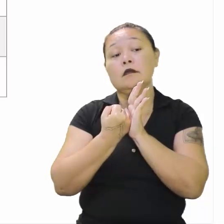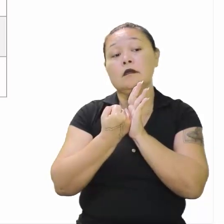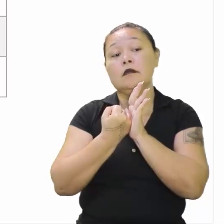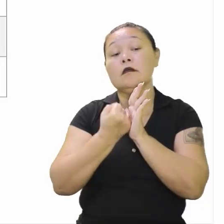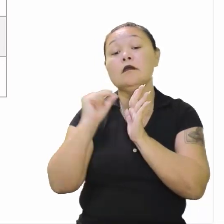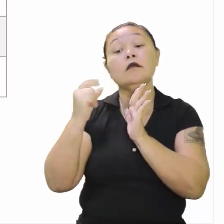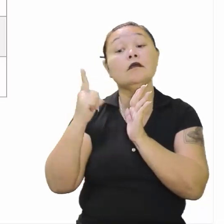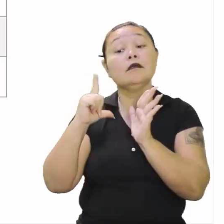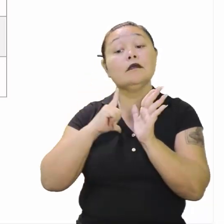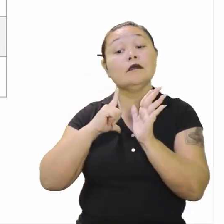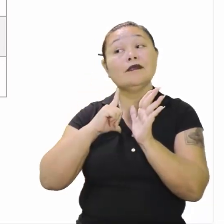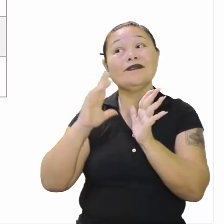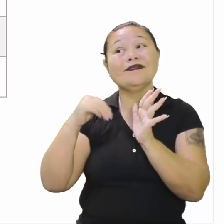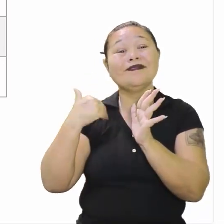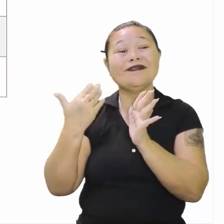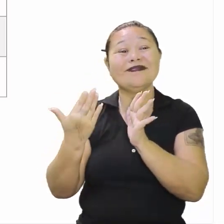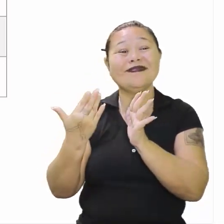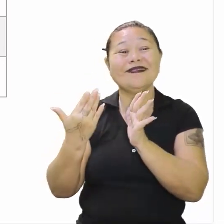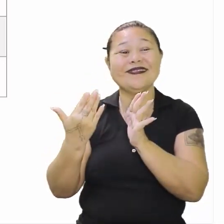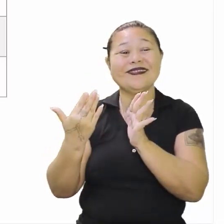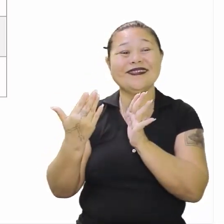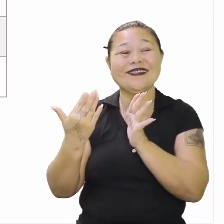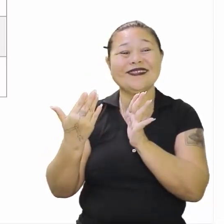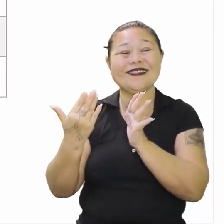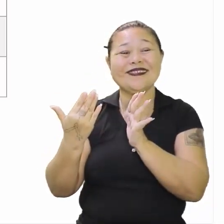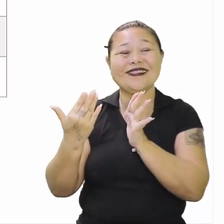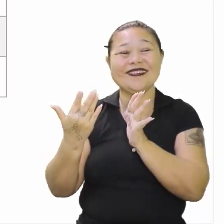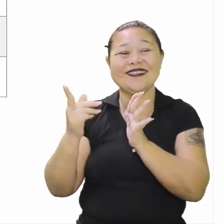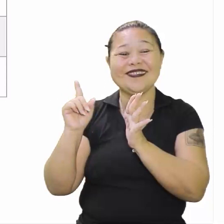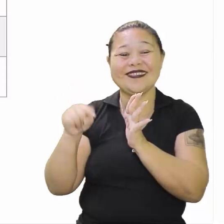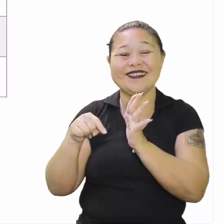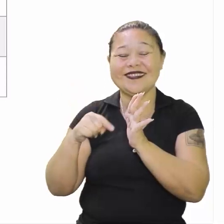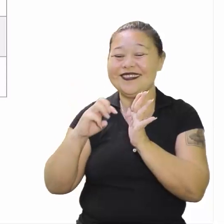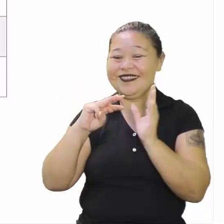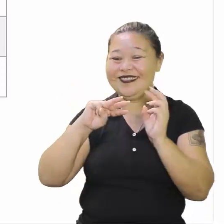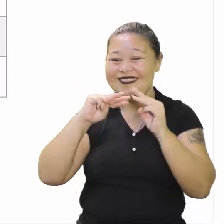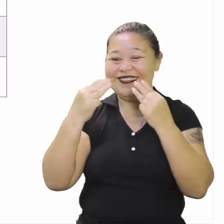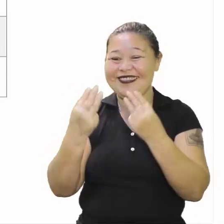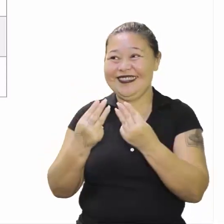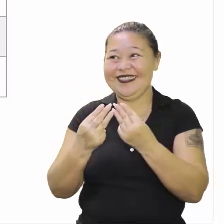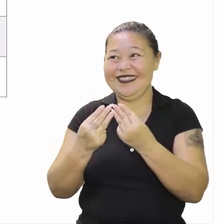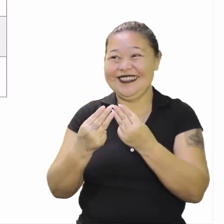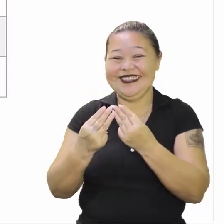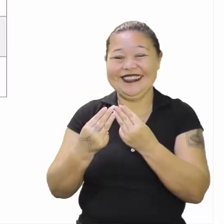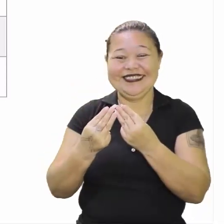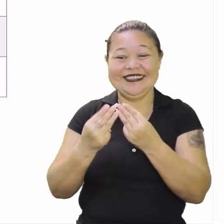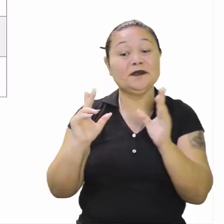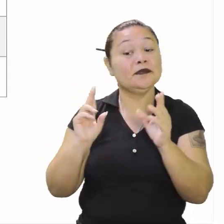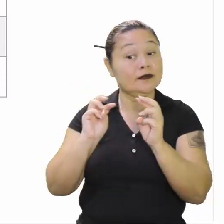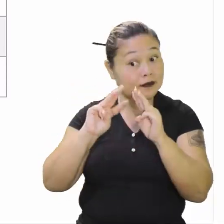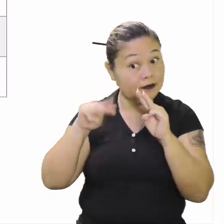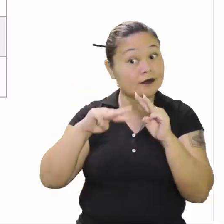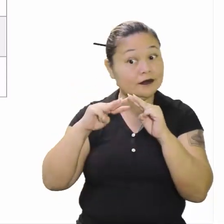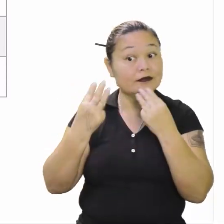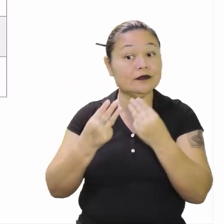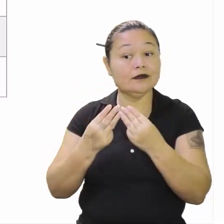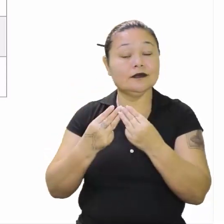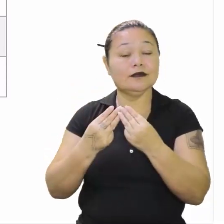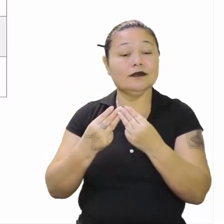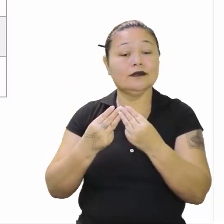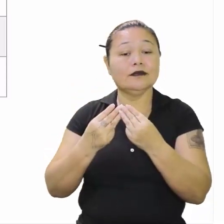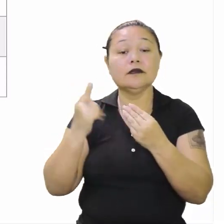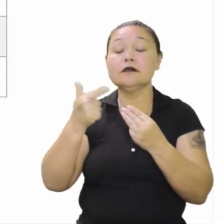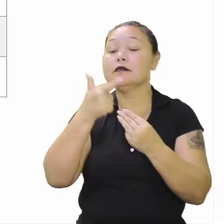temos? A grandeza aqui, que eu vou me referir, é a massa, tá bom? A grandeza é a massa. Mas